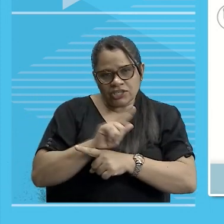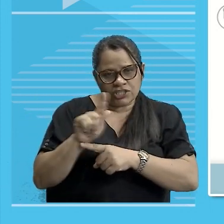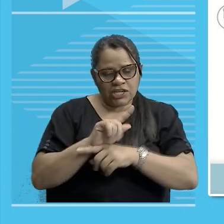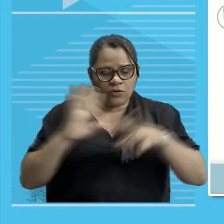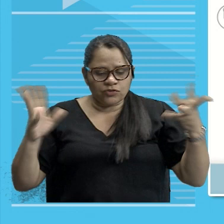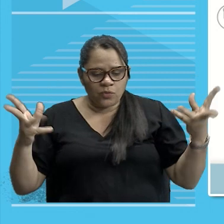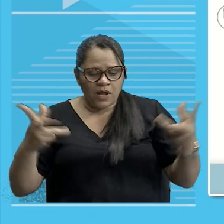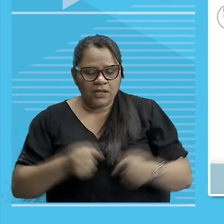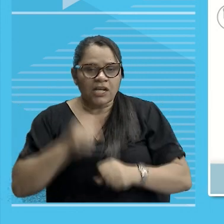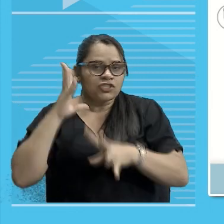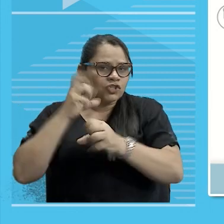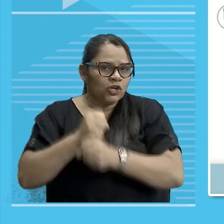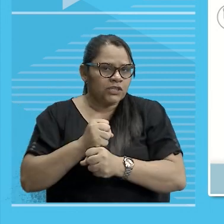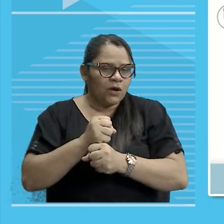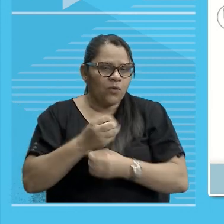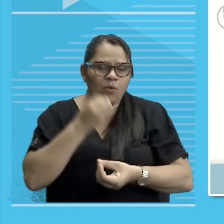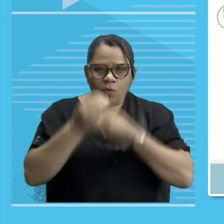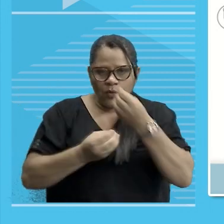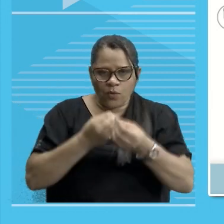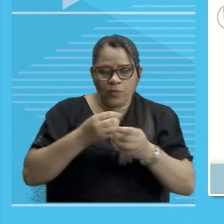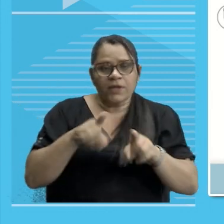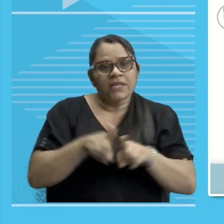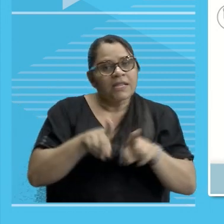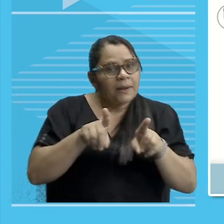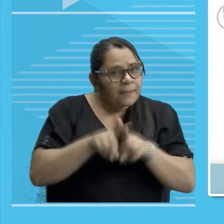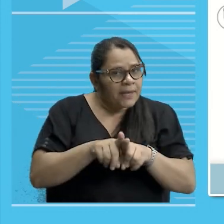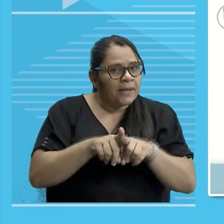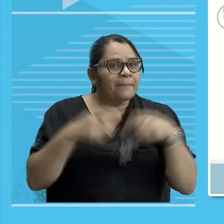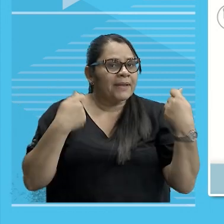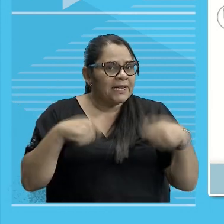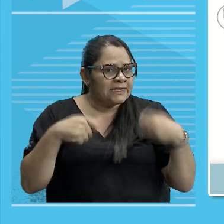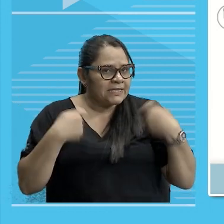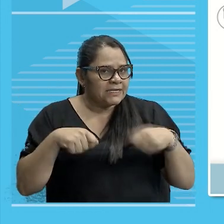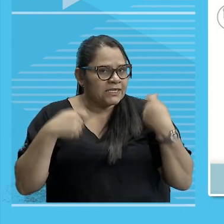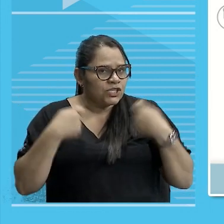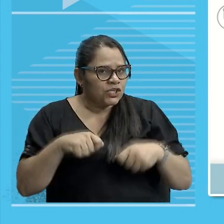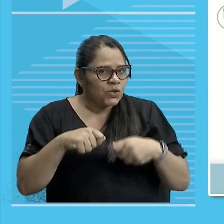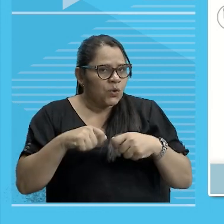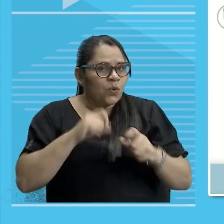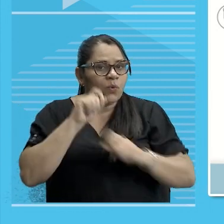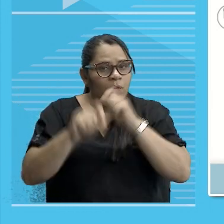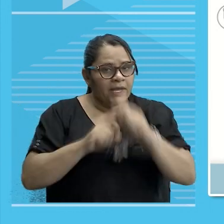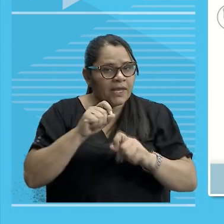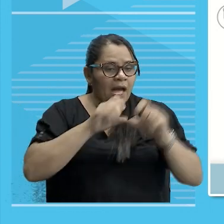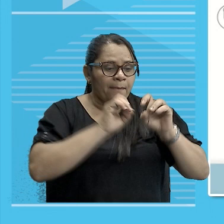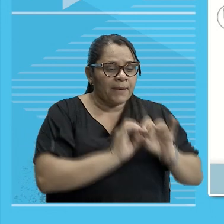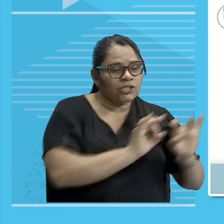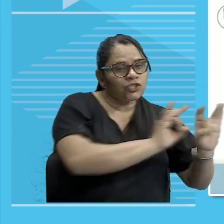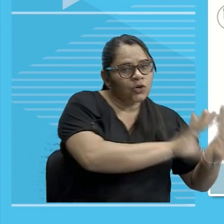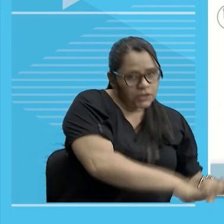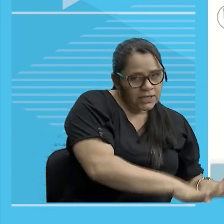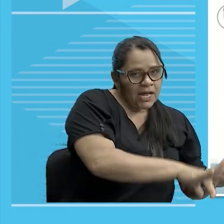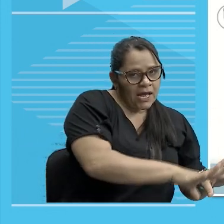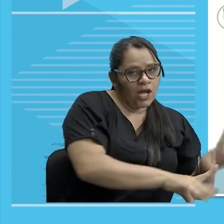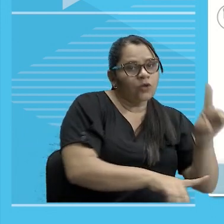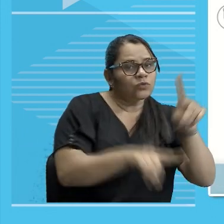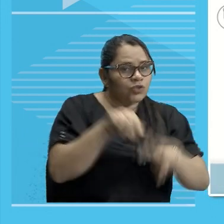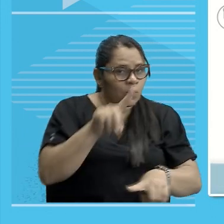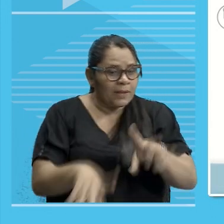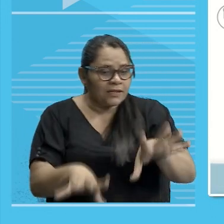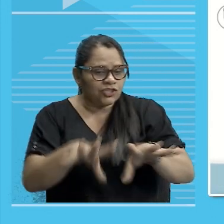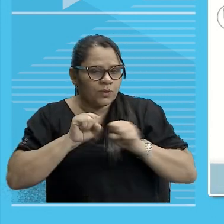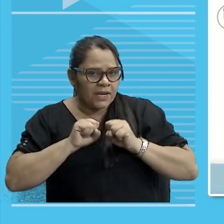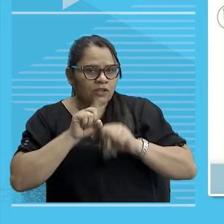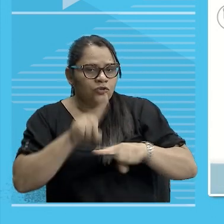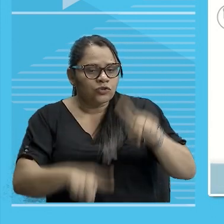qualidade total E para isso abandonou a aquisição de insumos